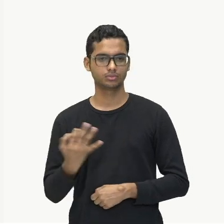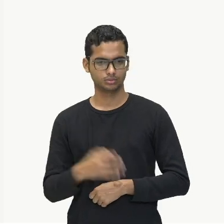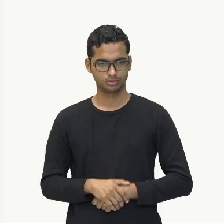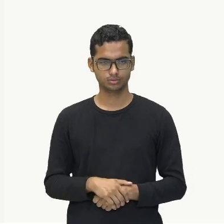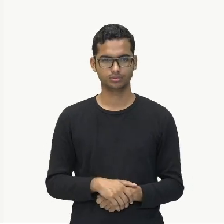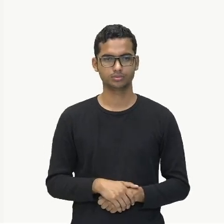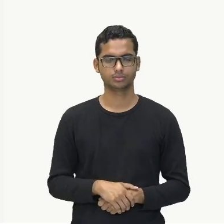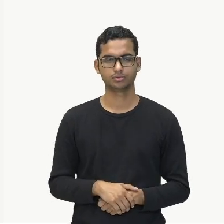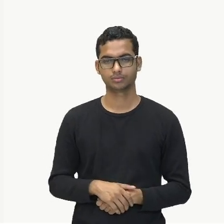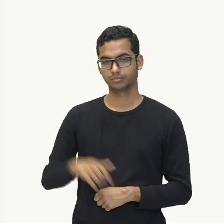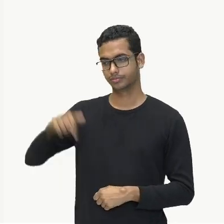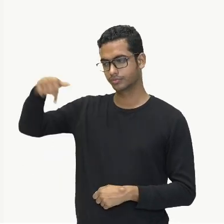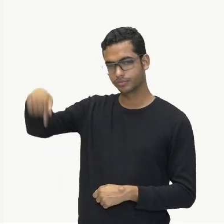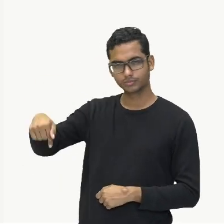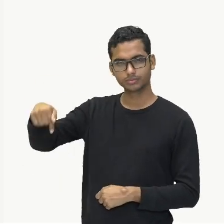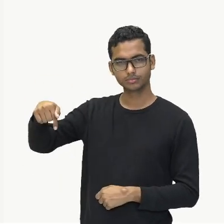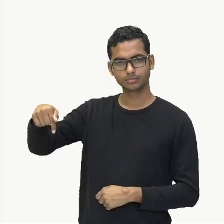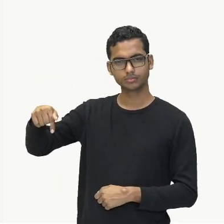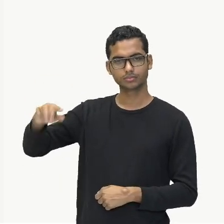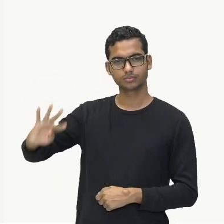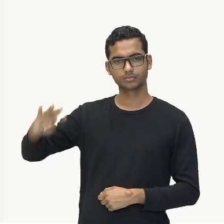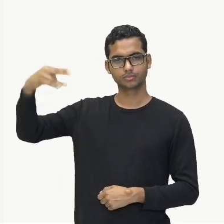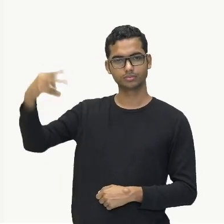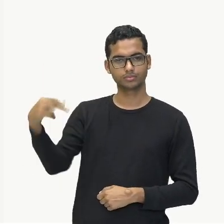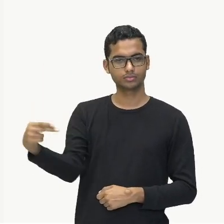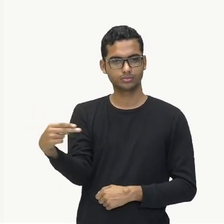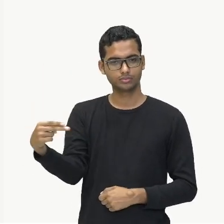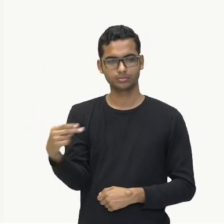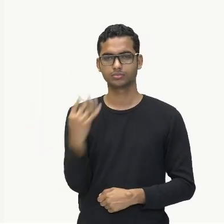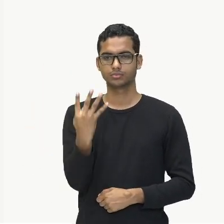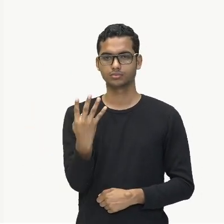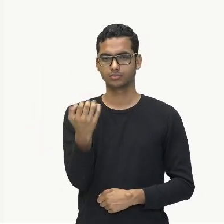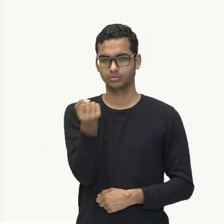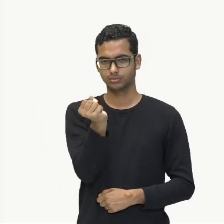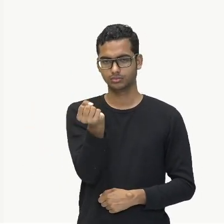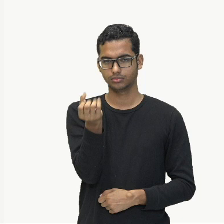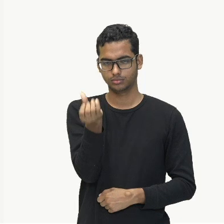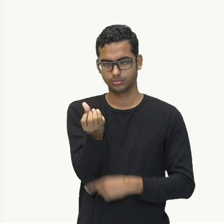486 dividido para 6. Tudo bem?